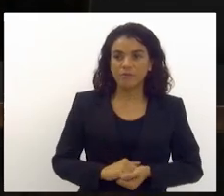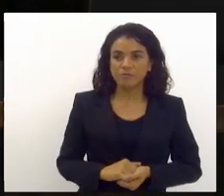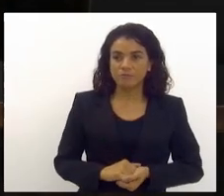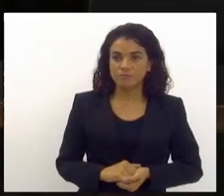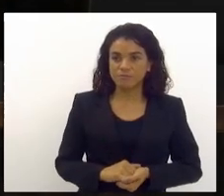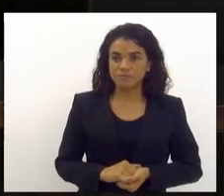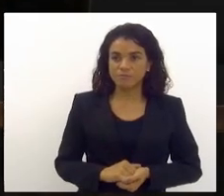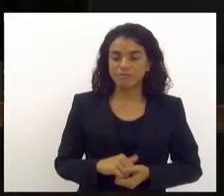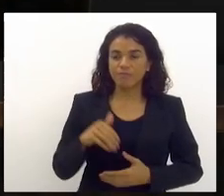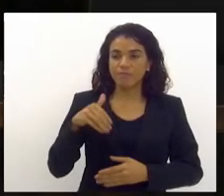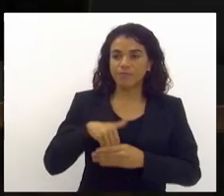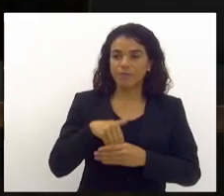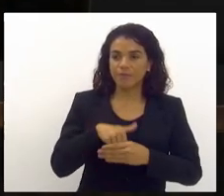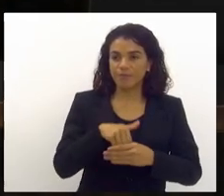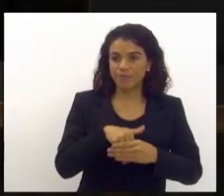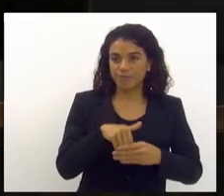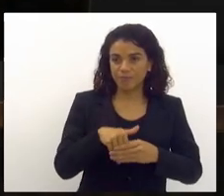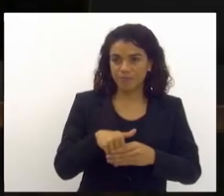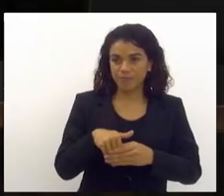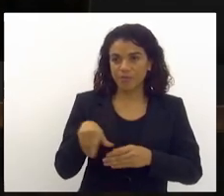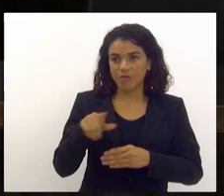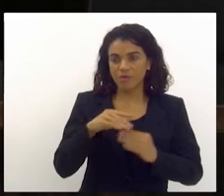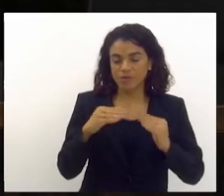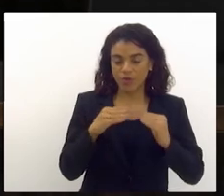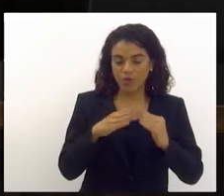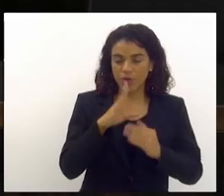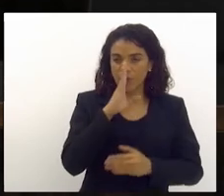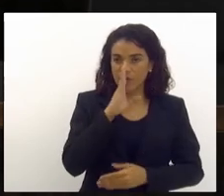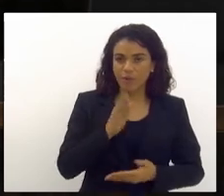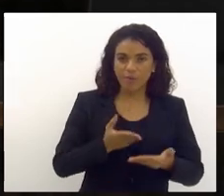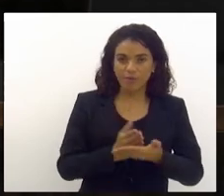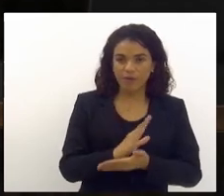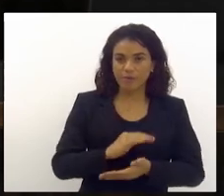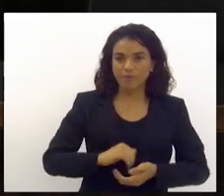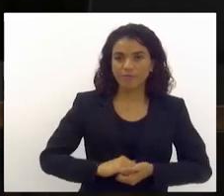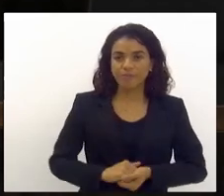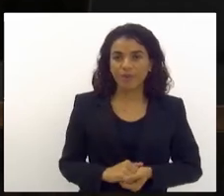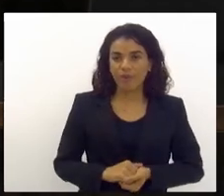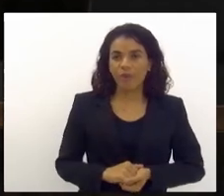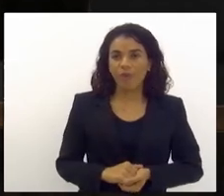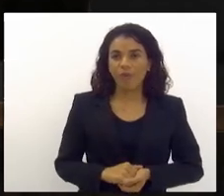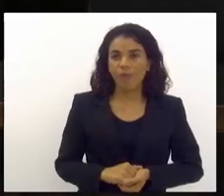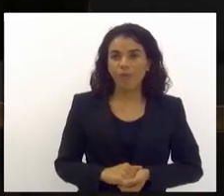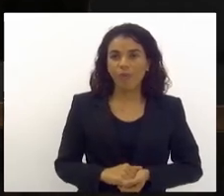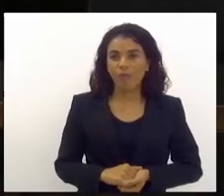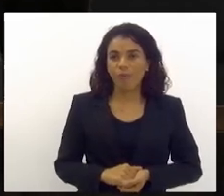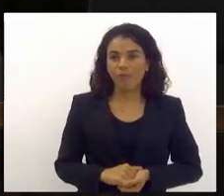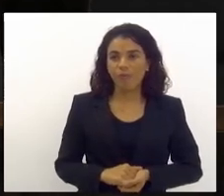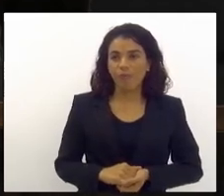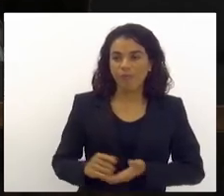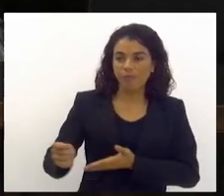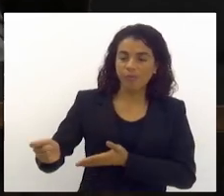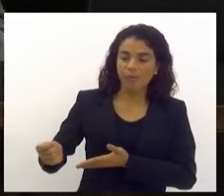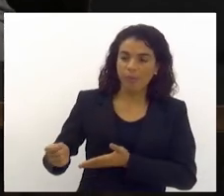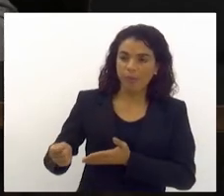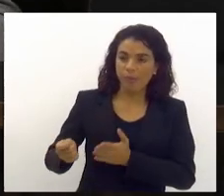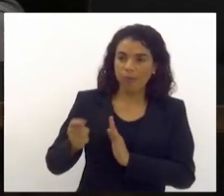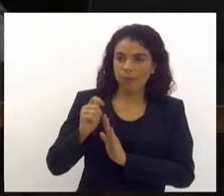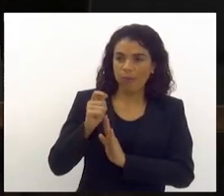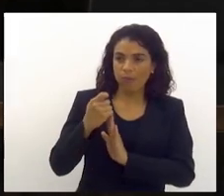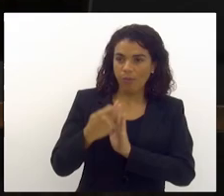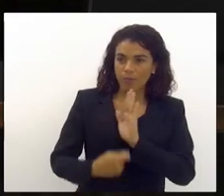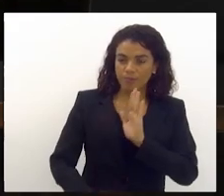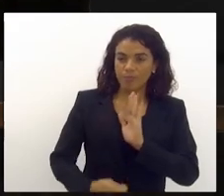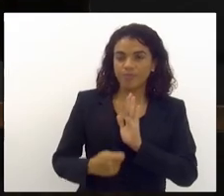Em votação, a matéria destacada. Senhores que aprovam, permaneçam como estão. Aprovado. Vai a redação do